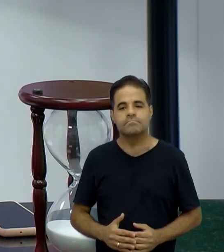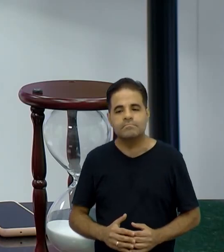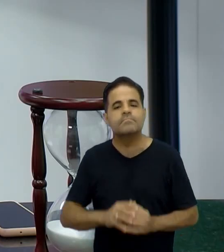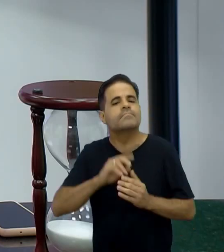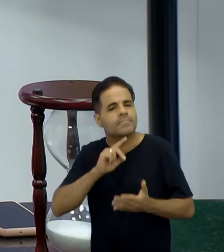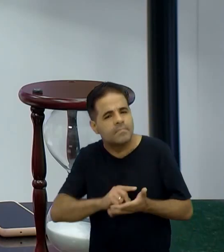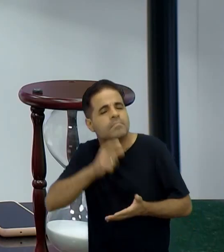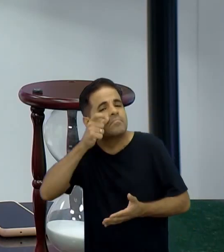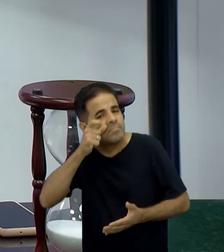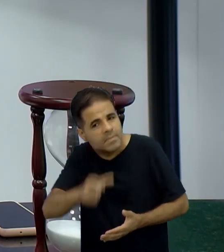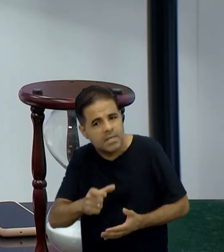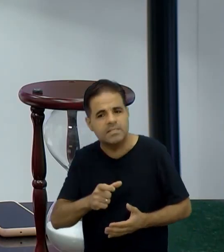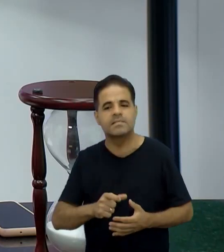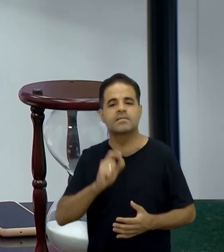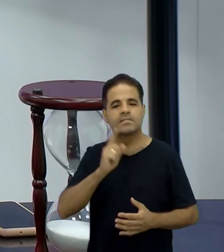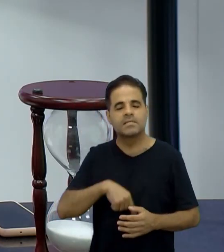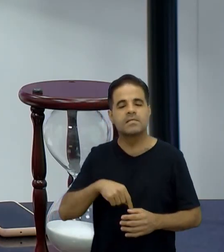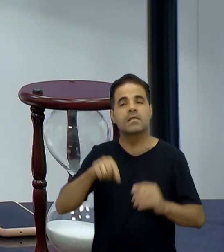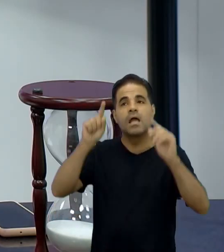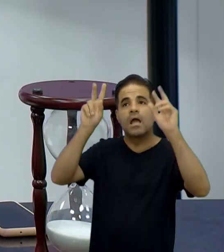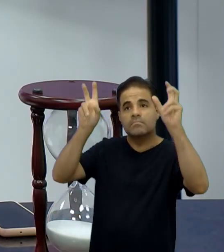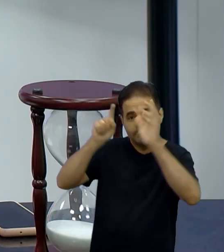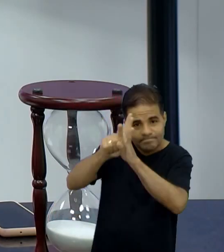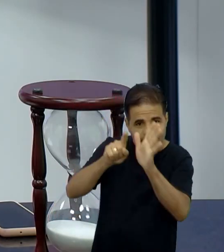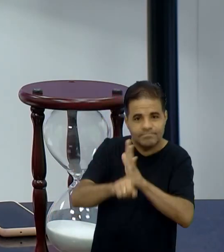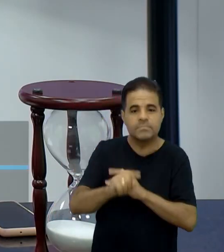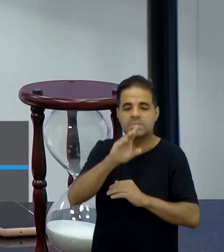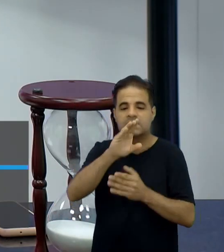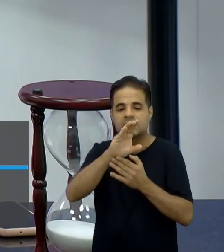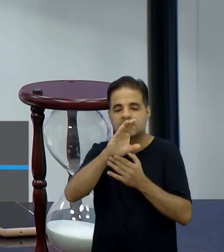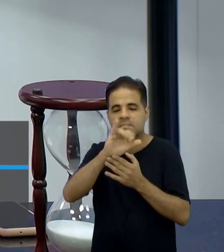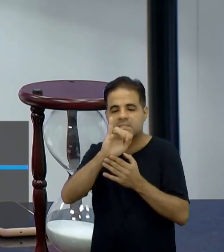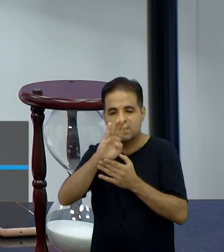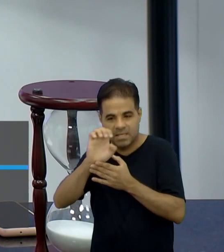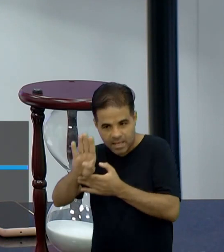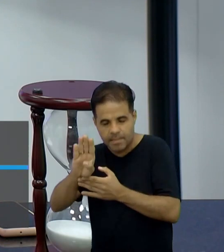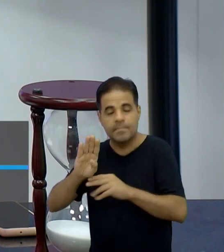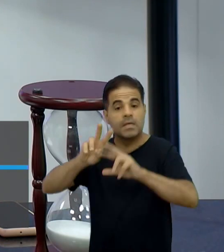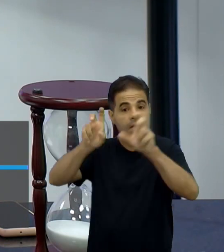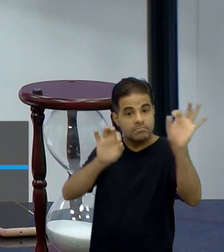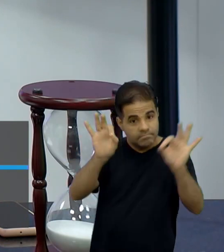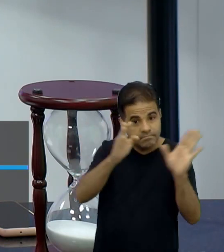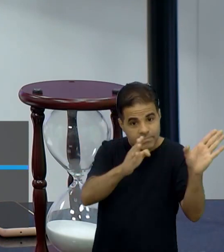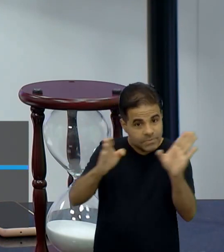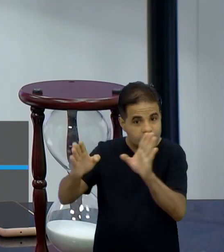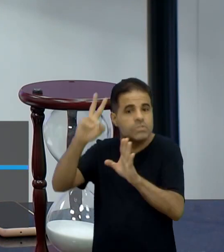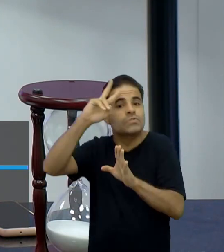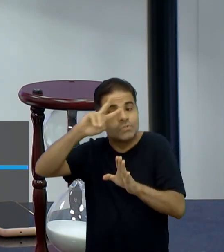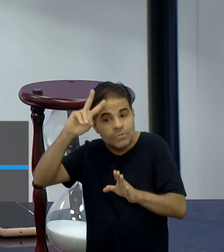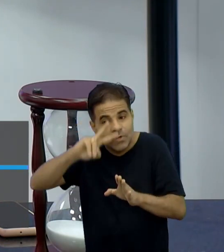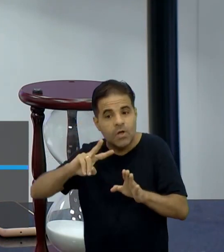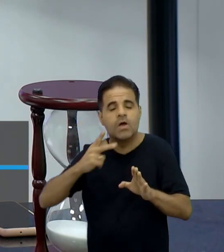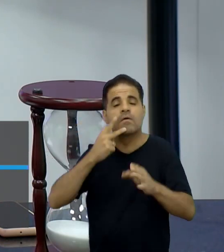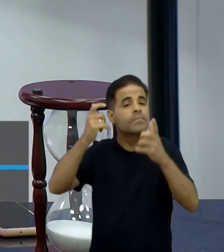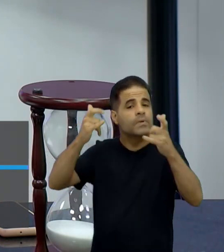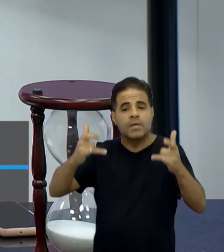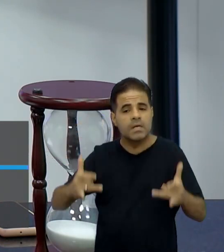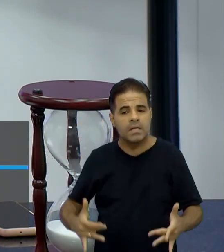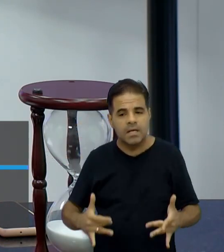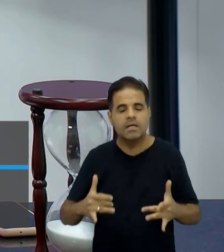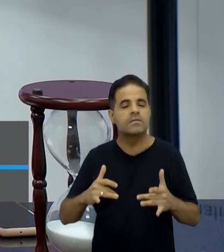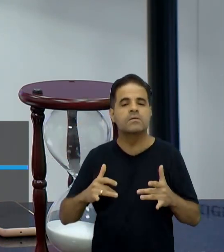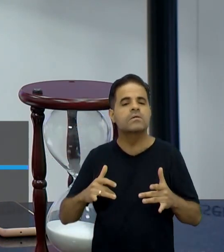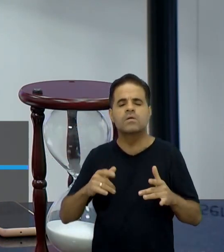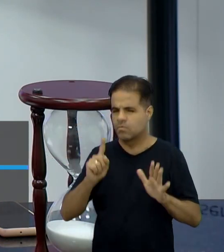Realmente muito interessante. Então é um quiz que foi organizado pelo CIEBP que trata a questão da história. Então eles vão até falar do Quilombo dos